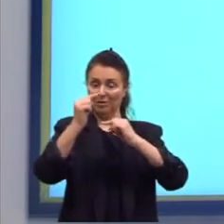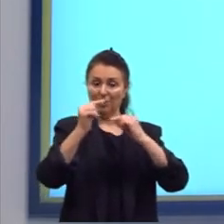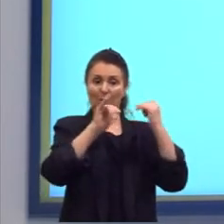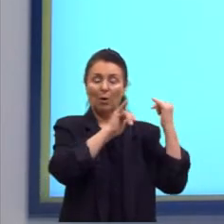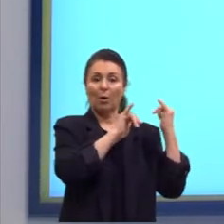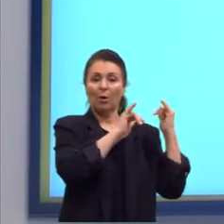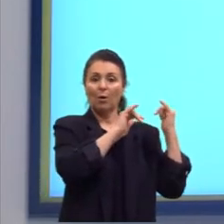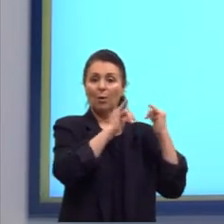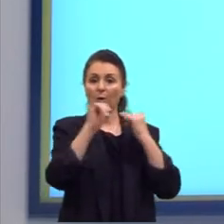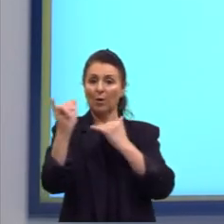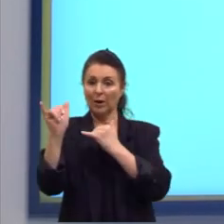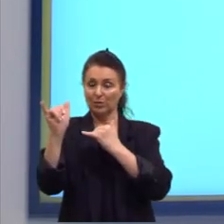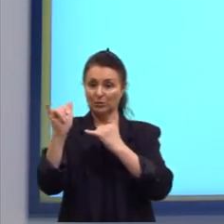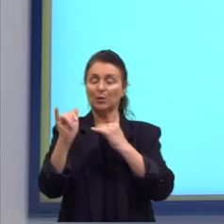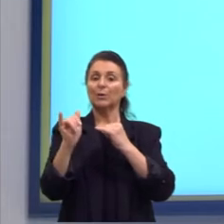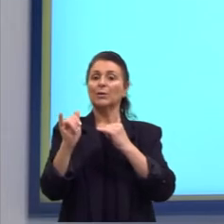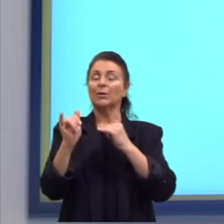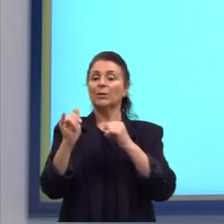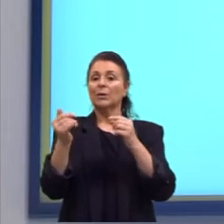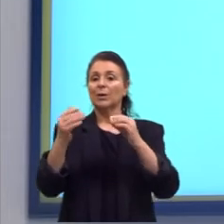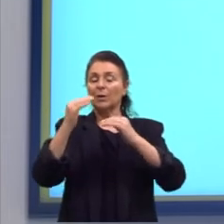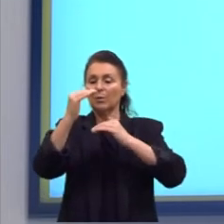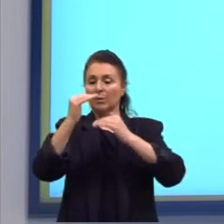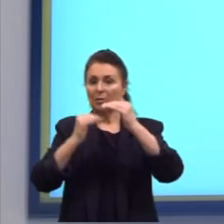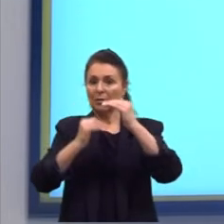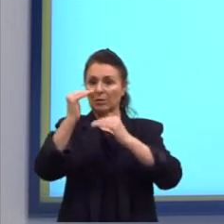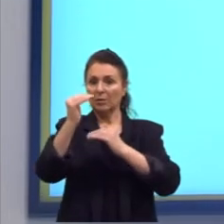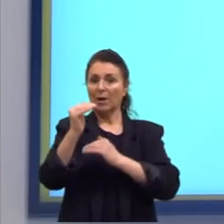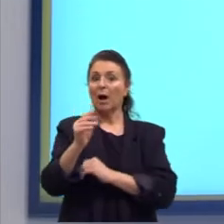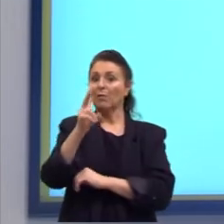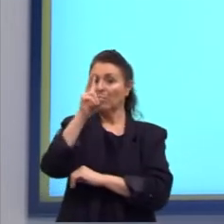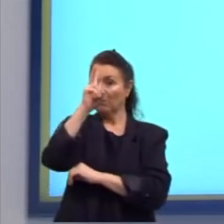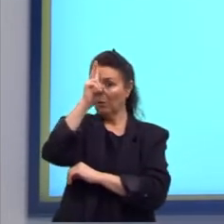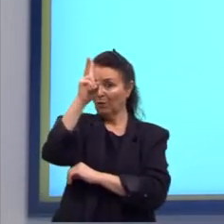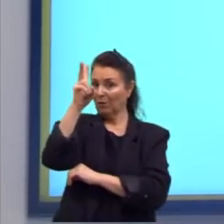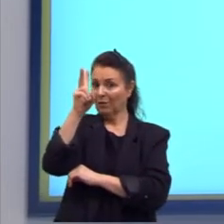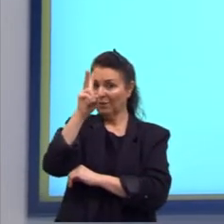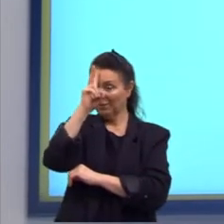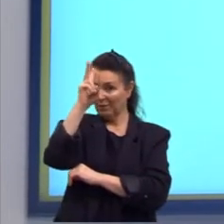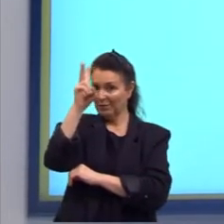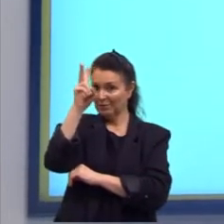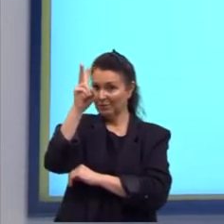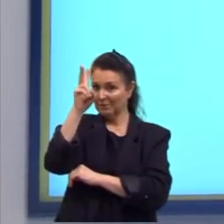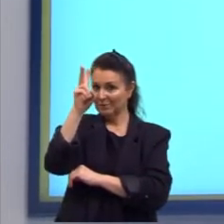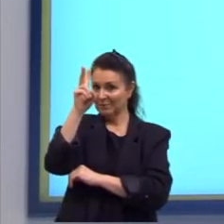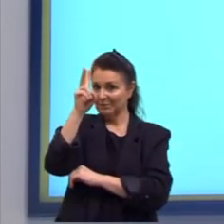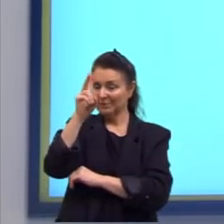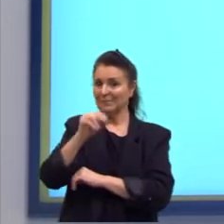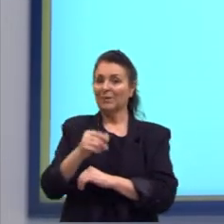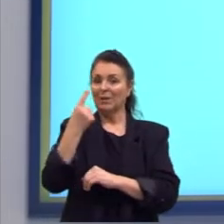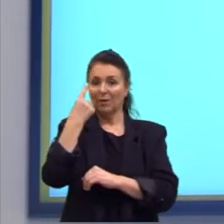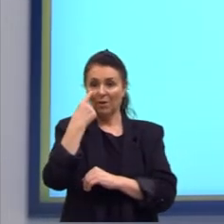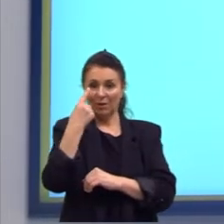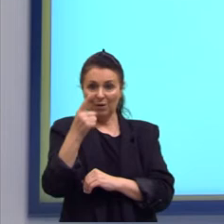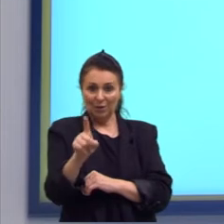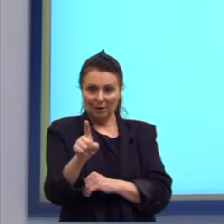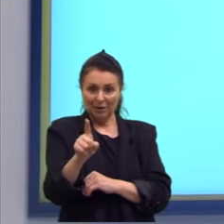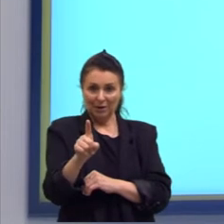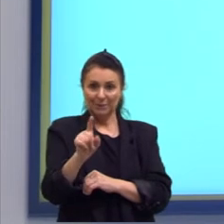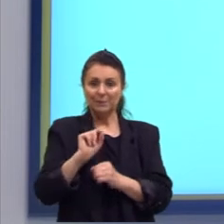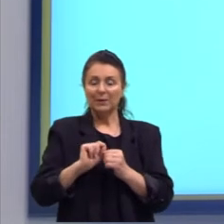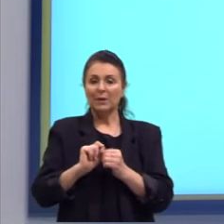corrente diretamente proporcional a voltagem então voltagem tá aqui ó na nossa forma